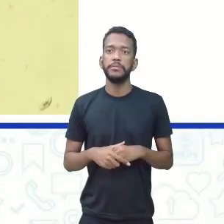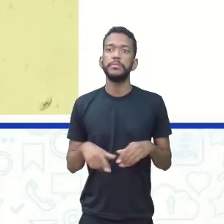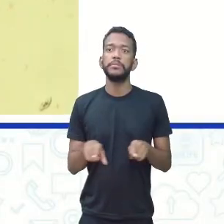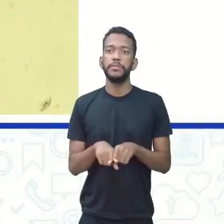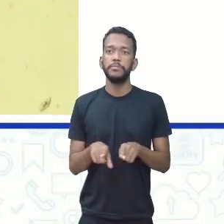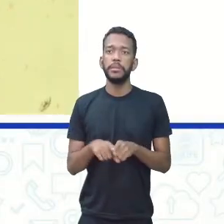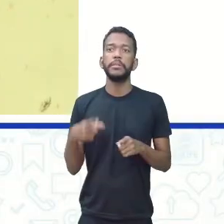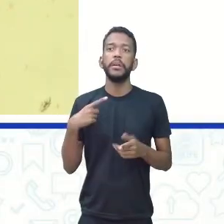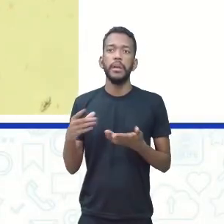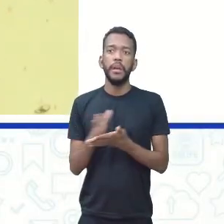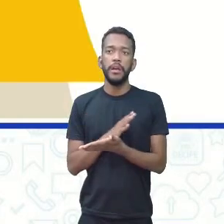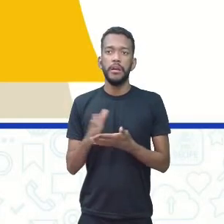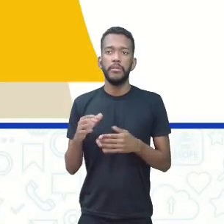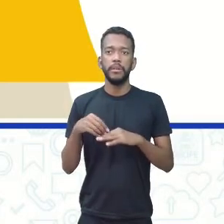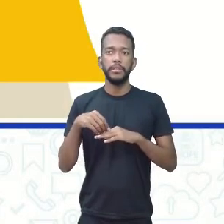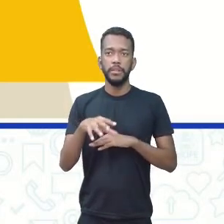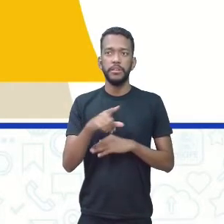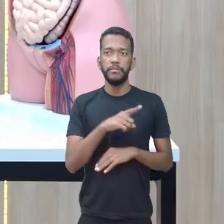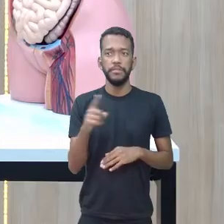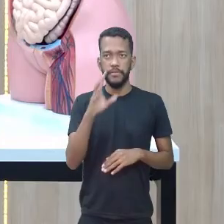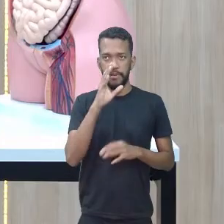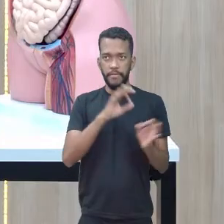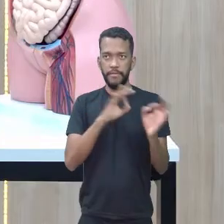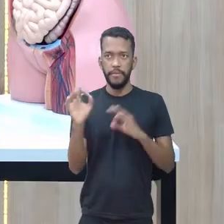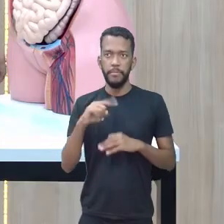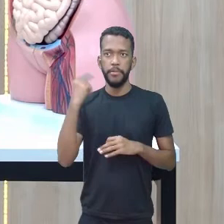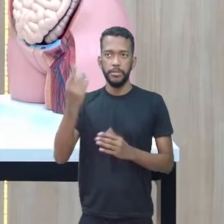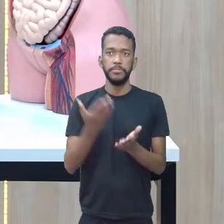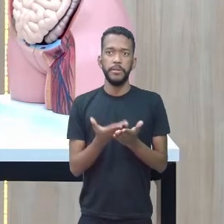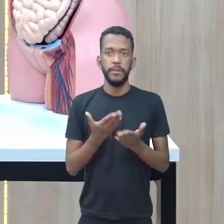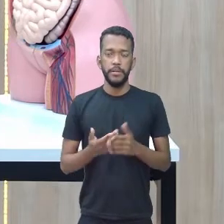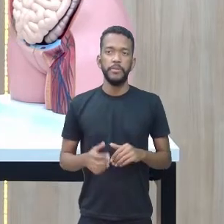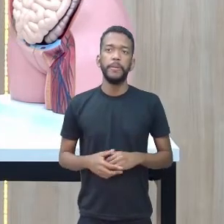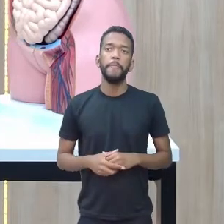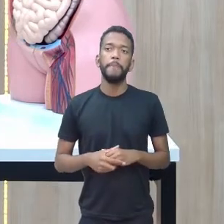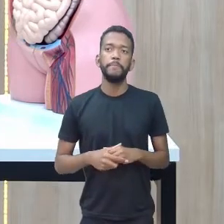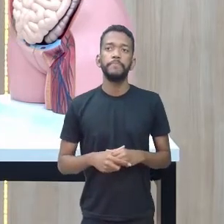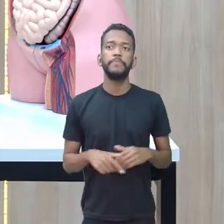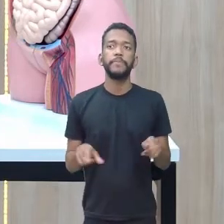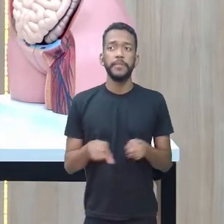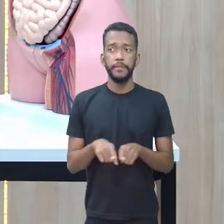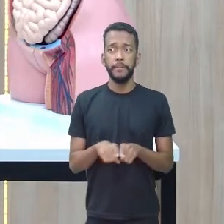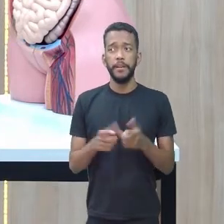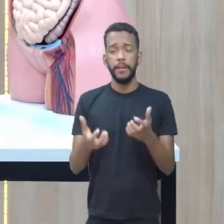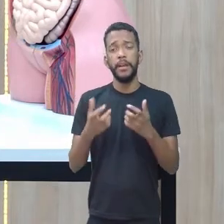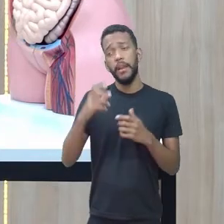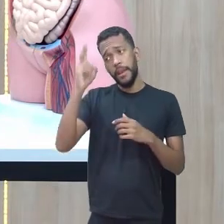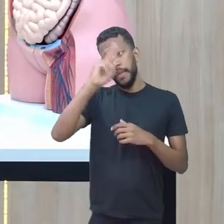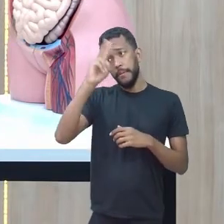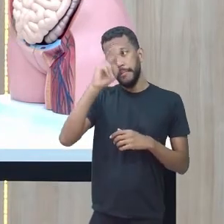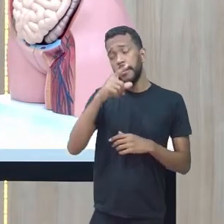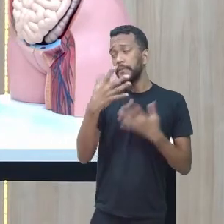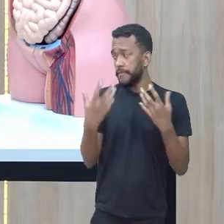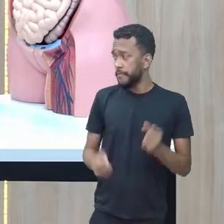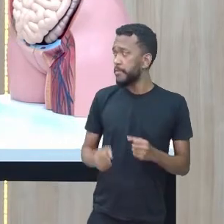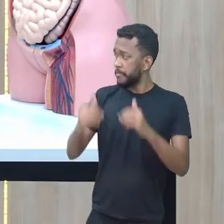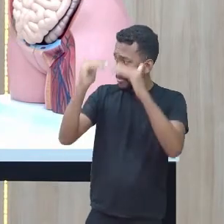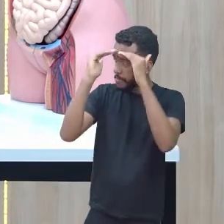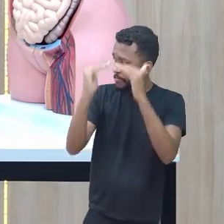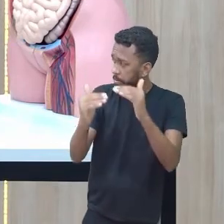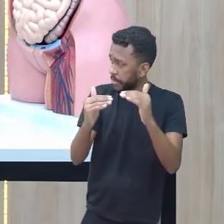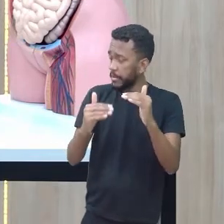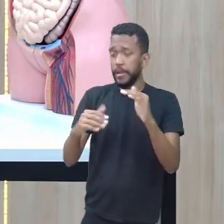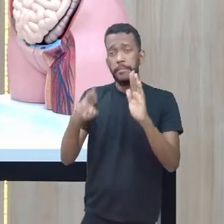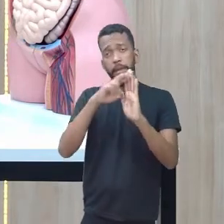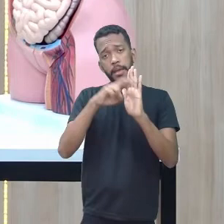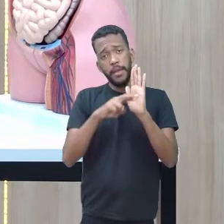algumas dicas do que vocês vão ver na próxima aula. Aqui eu quero lembrar, gente, vamos respeitar as regras, né? As regras